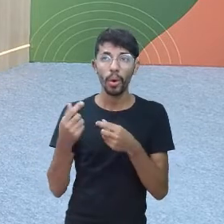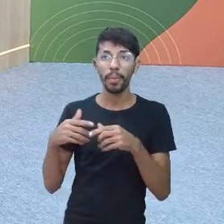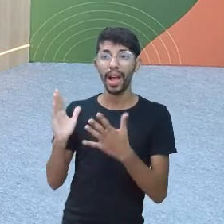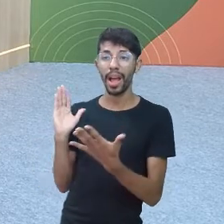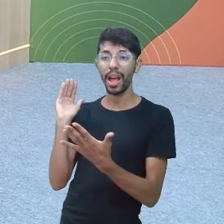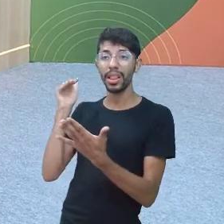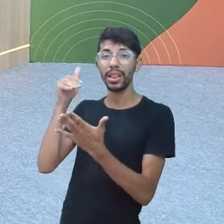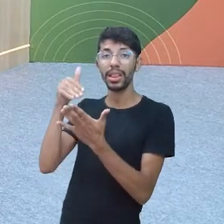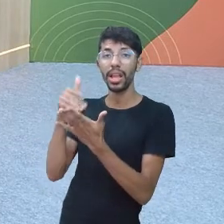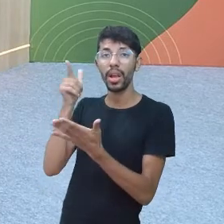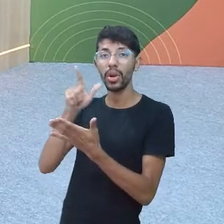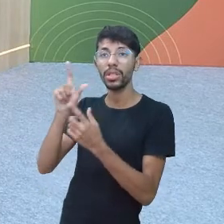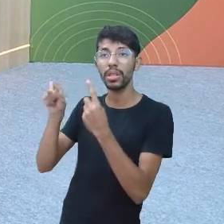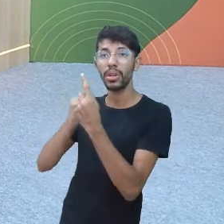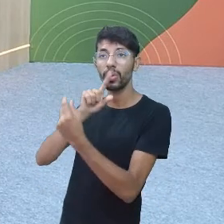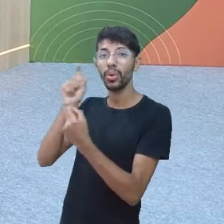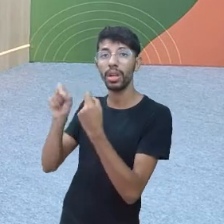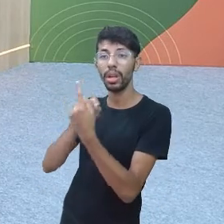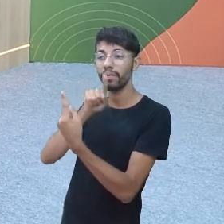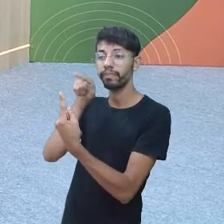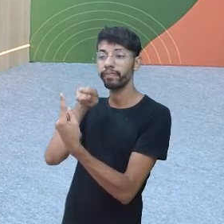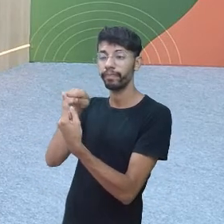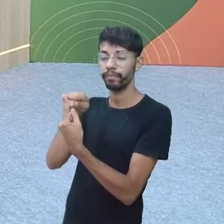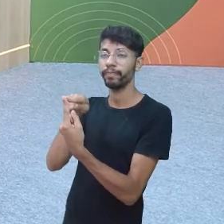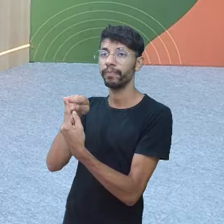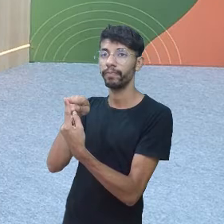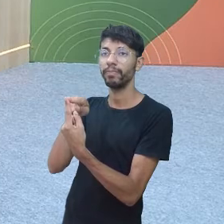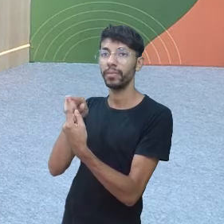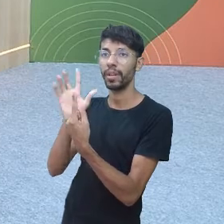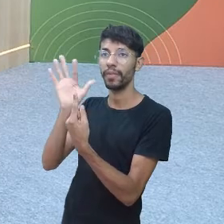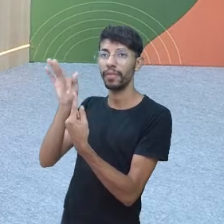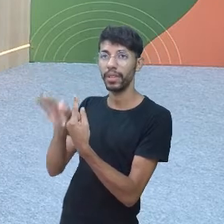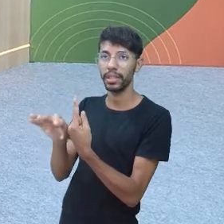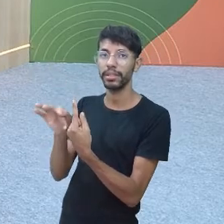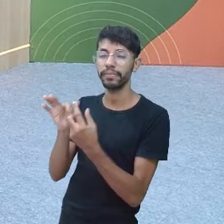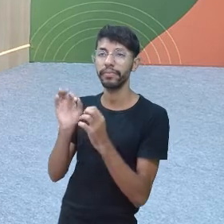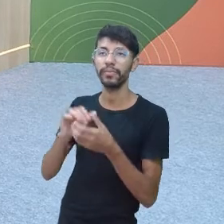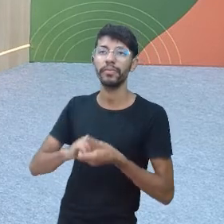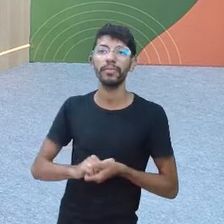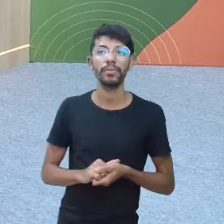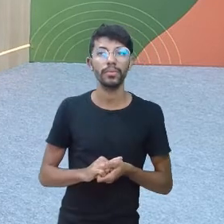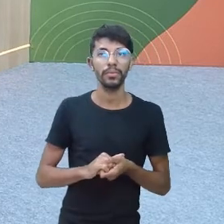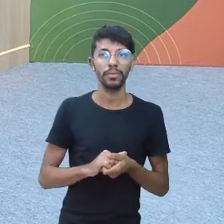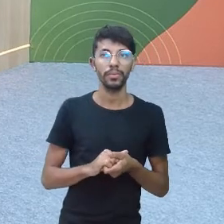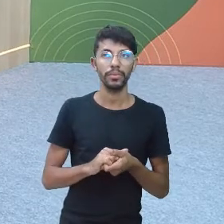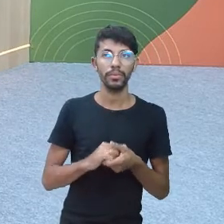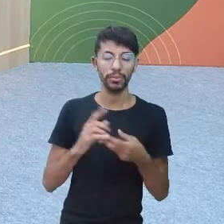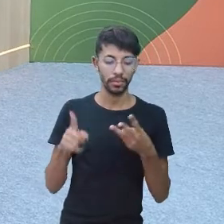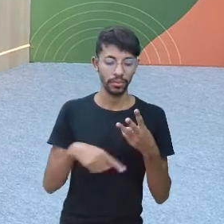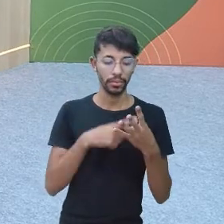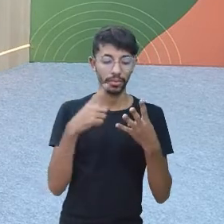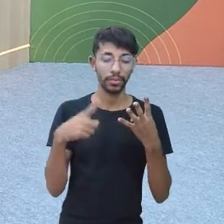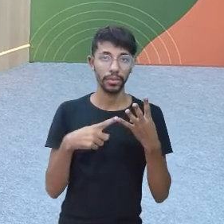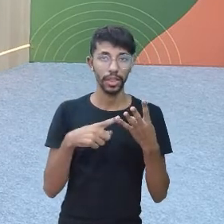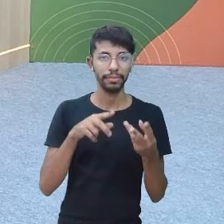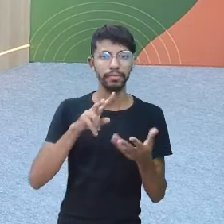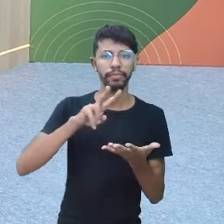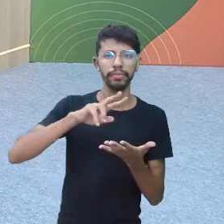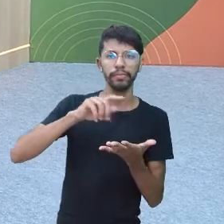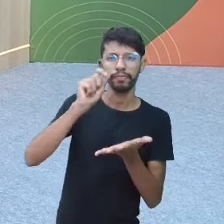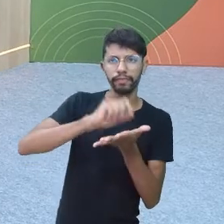até chegar no desfecho, até eu chegar no ponto em que eu quero da entrevista. A transcrição, caso